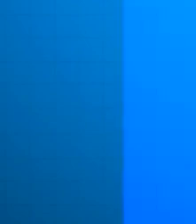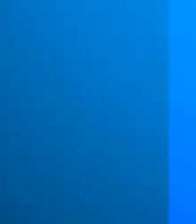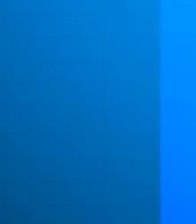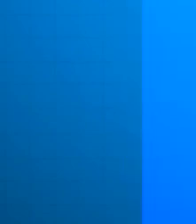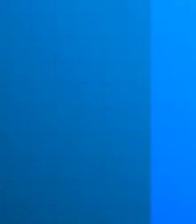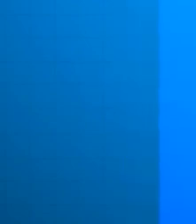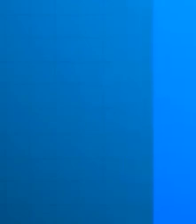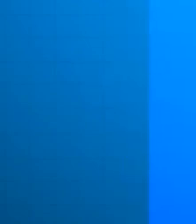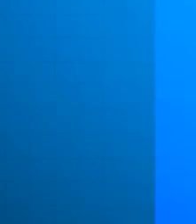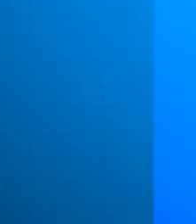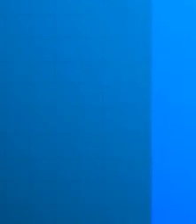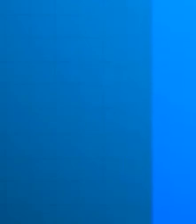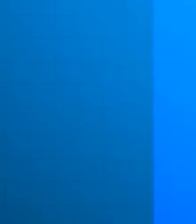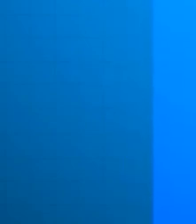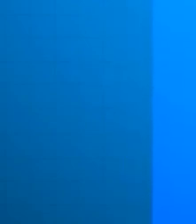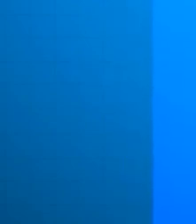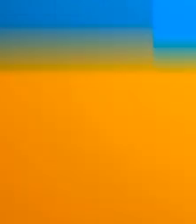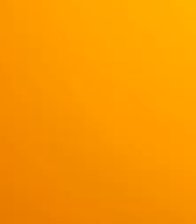oi oi